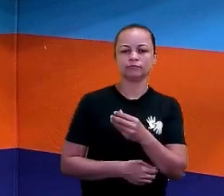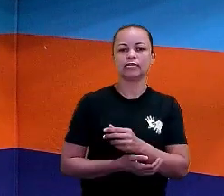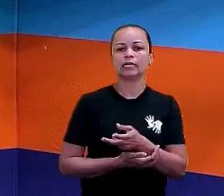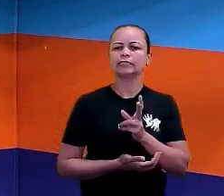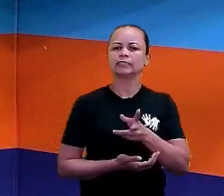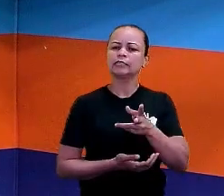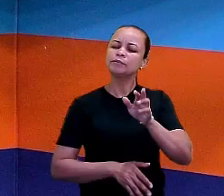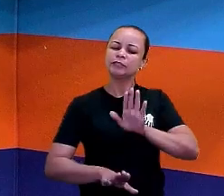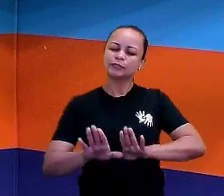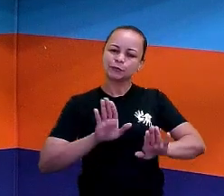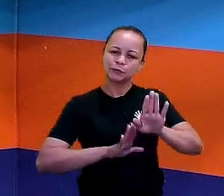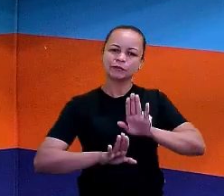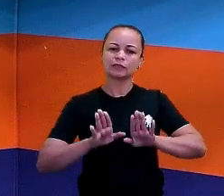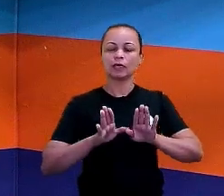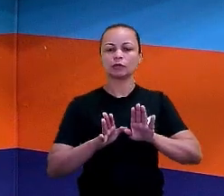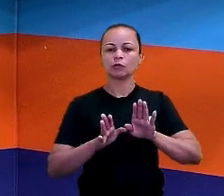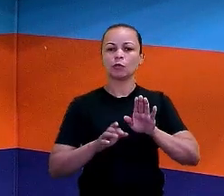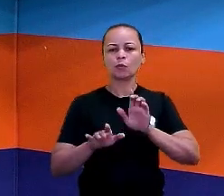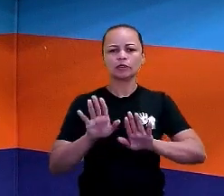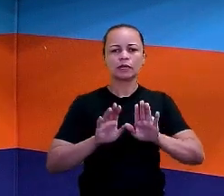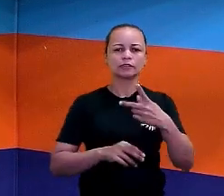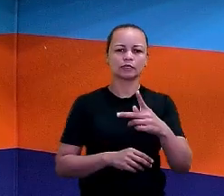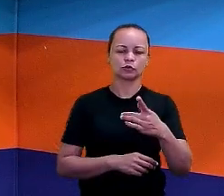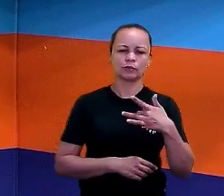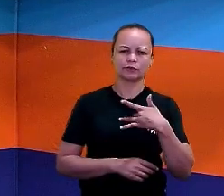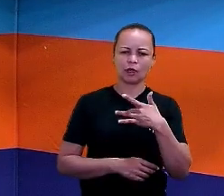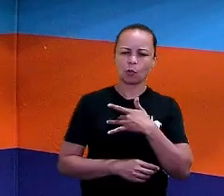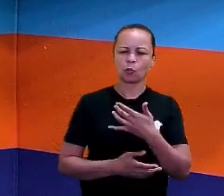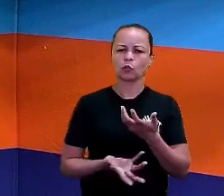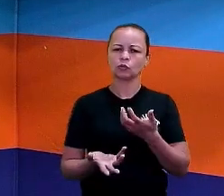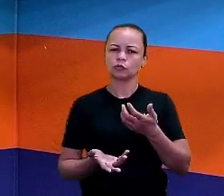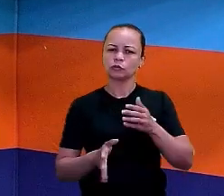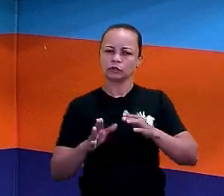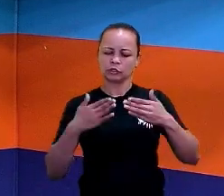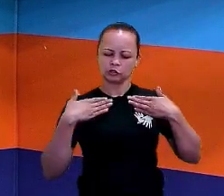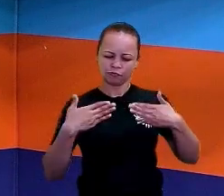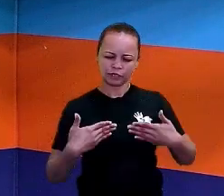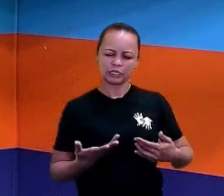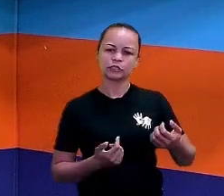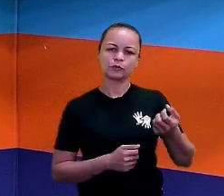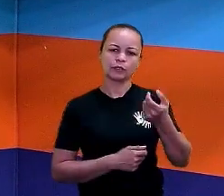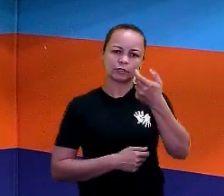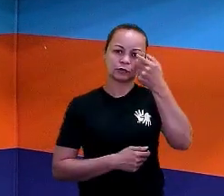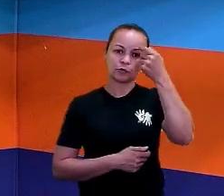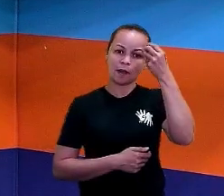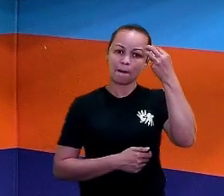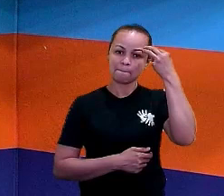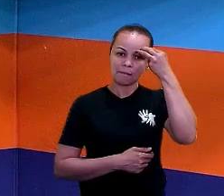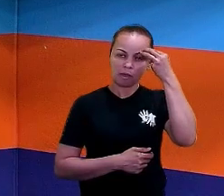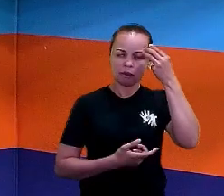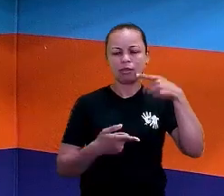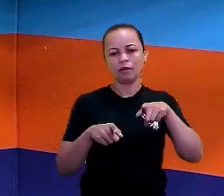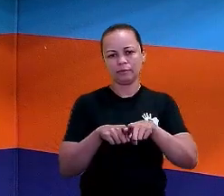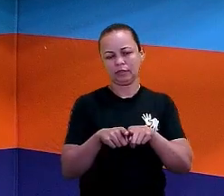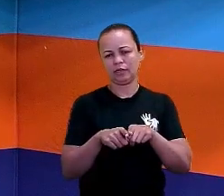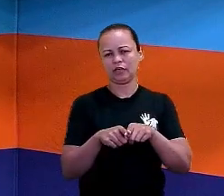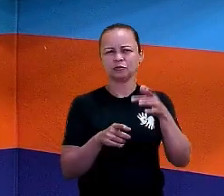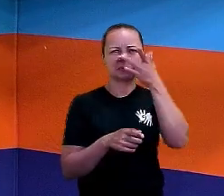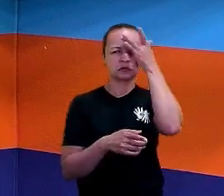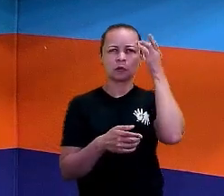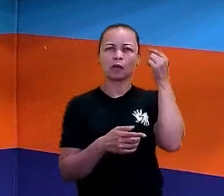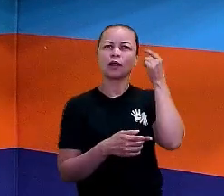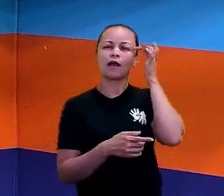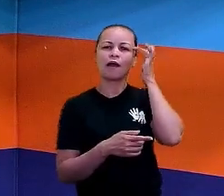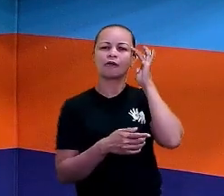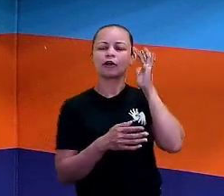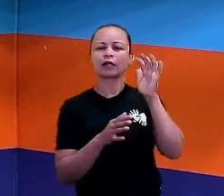se cuidando da sua saúde, cuidando do seu físico, cuidando da sua mente. Porque muitas vezes a gente acha que uma simples aula de geografia